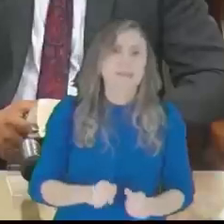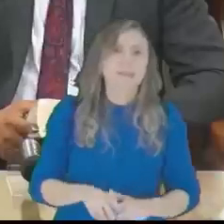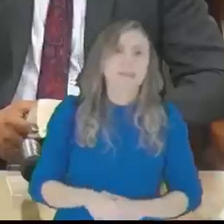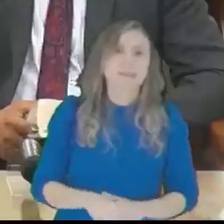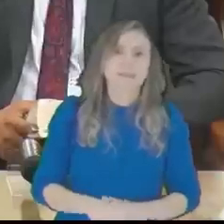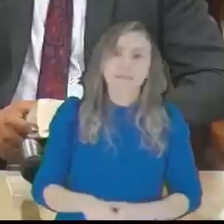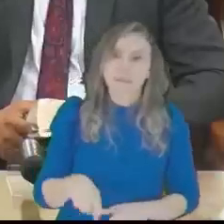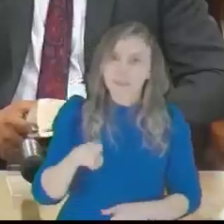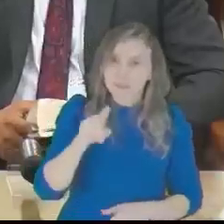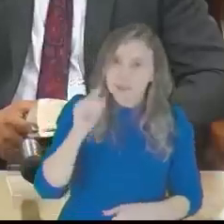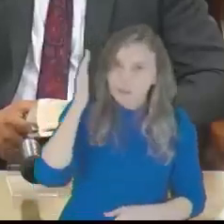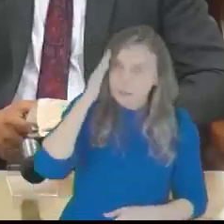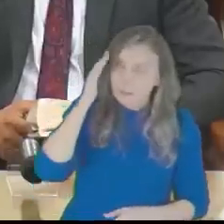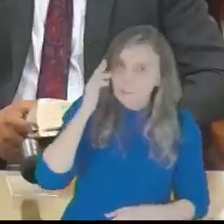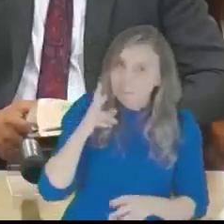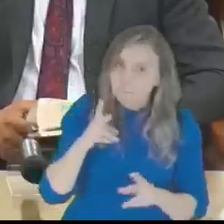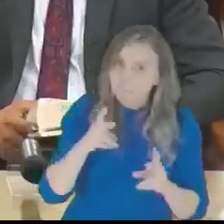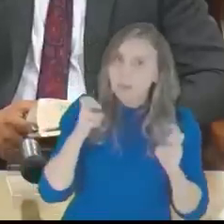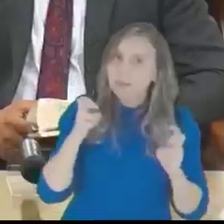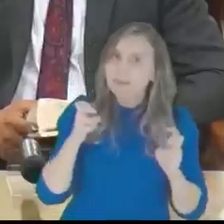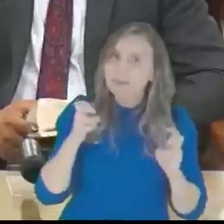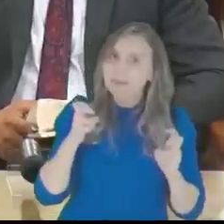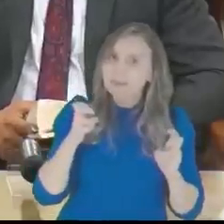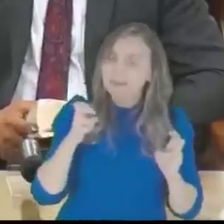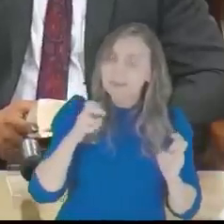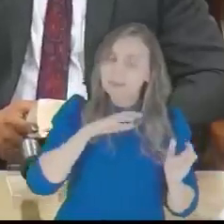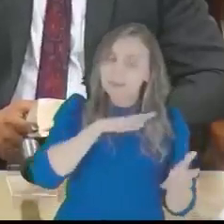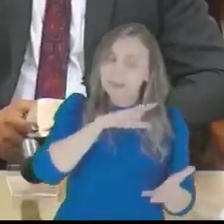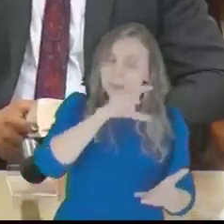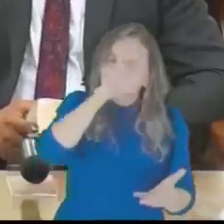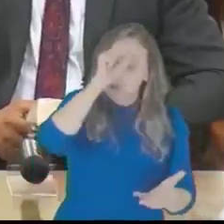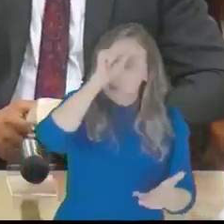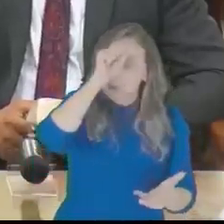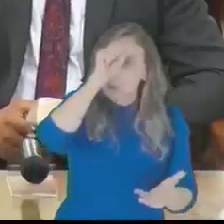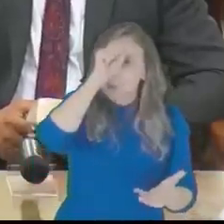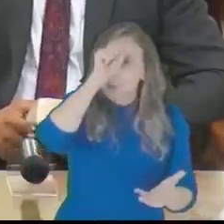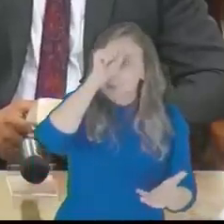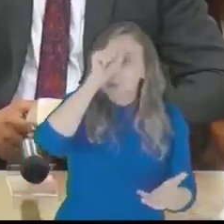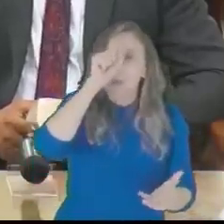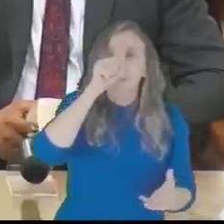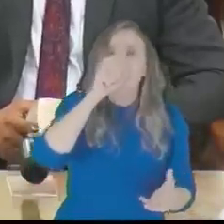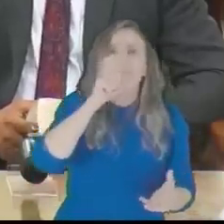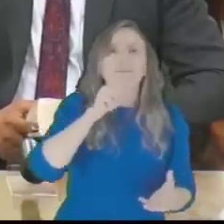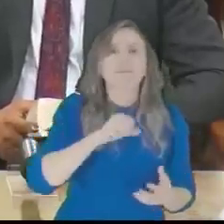Vocês estão entendendo que está acontecendo algo no mundo espiritual?